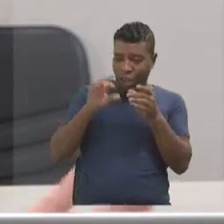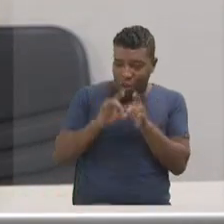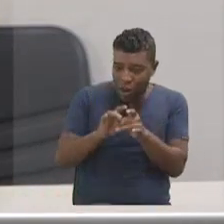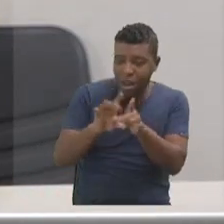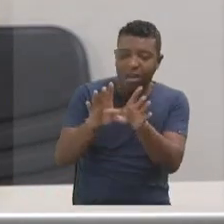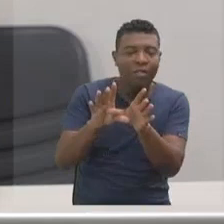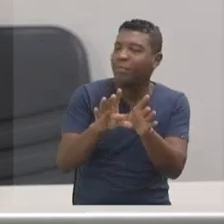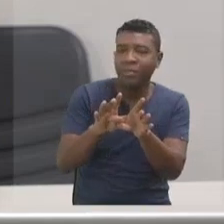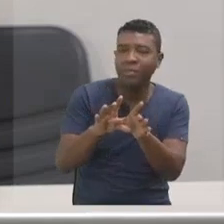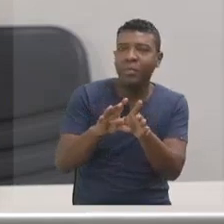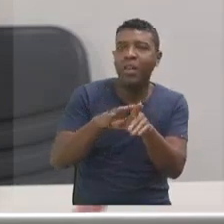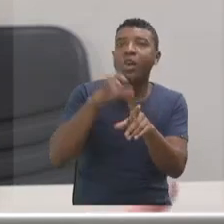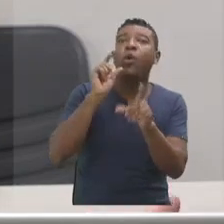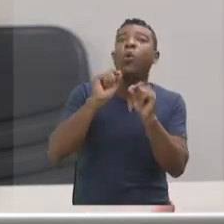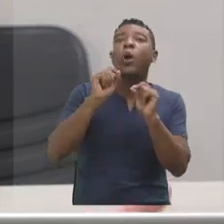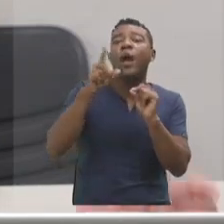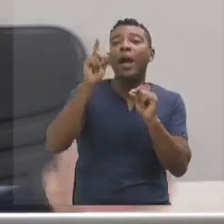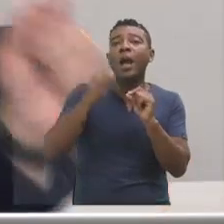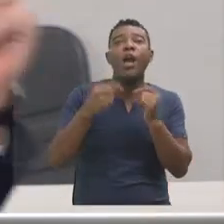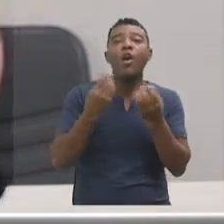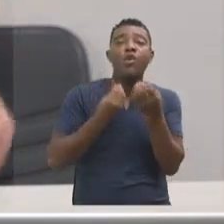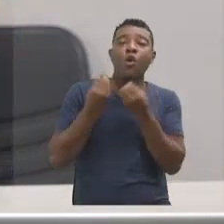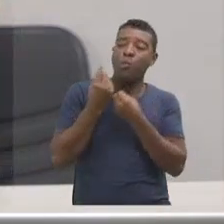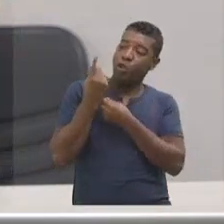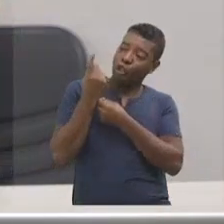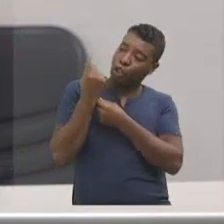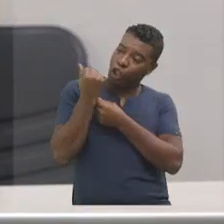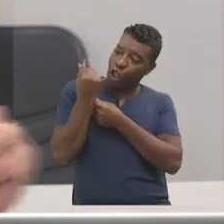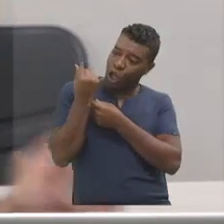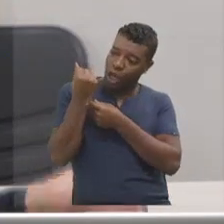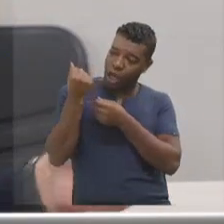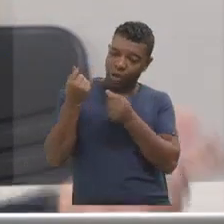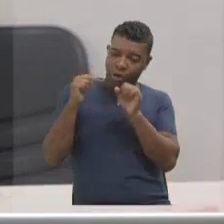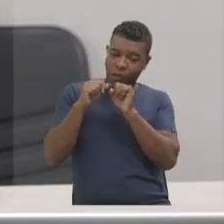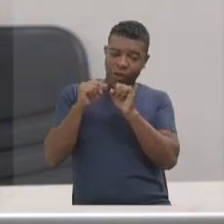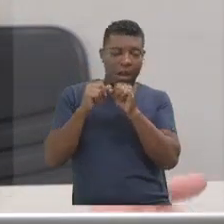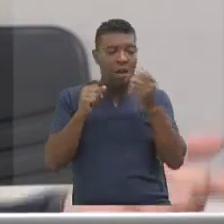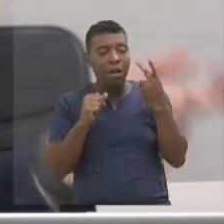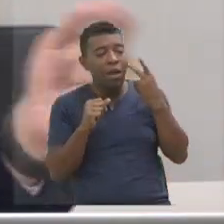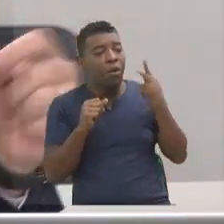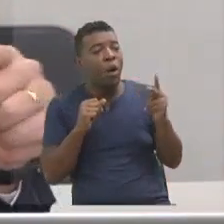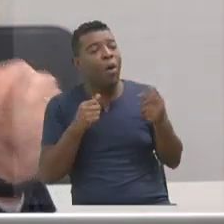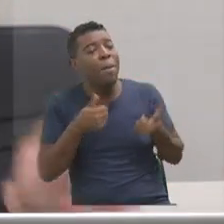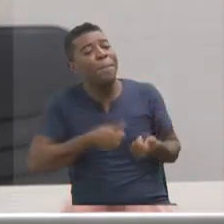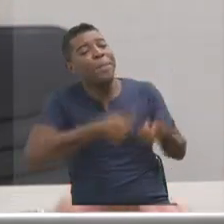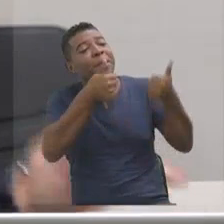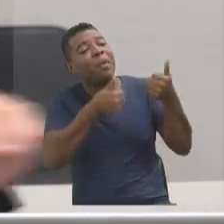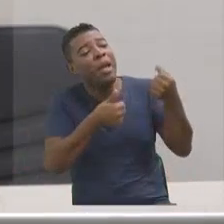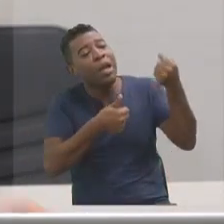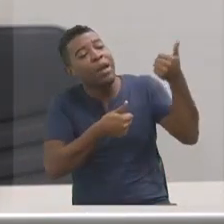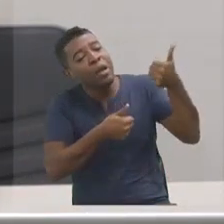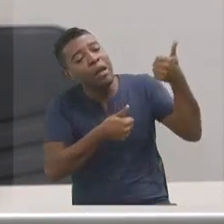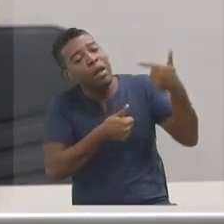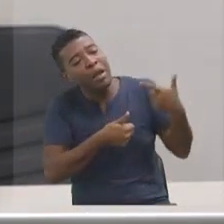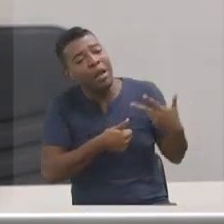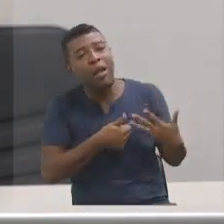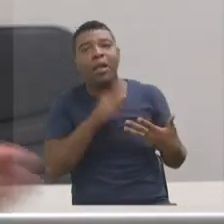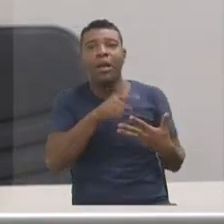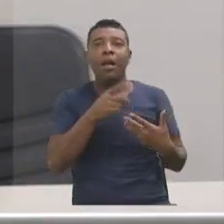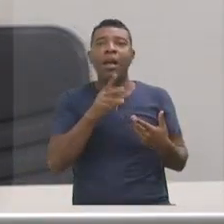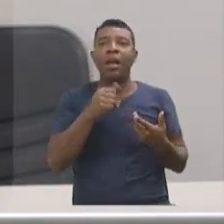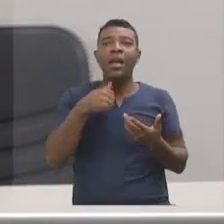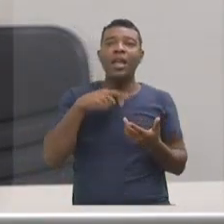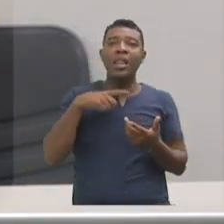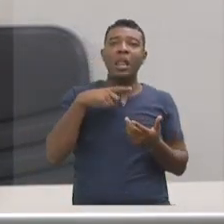de como tem que ser aplicado ou recurso quais os procedimentos serão valorados quais aí tem o mínimo a ser pago